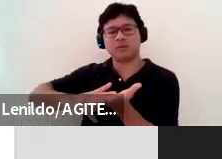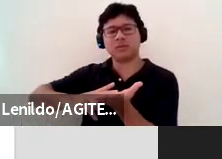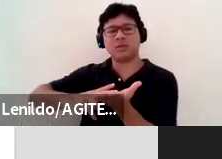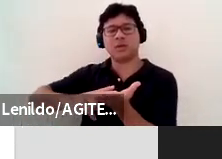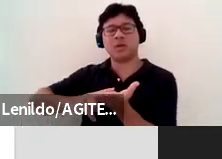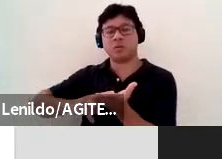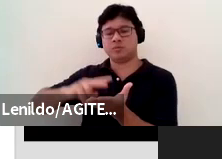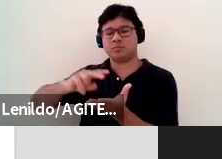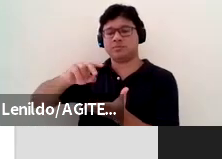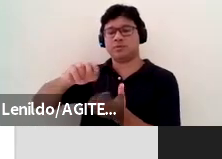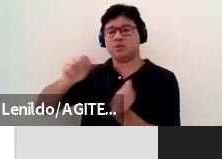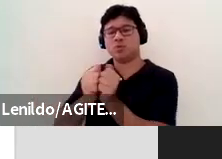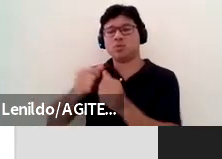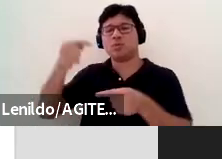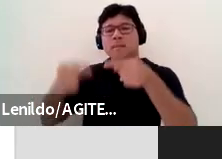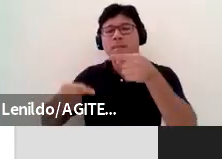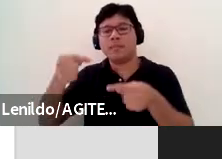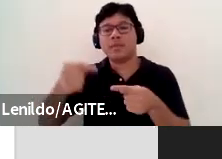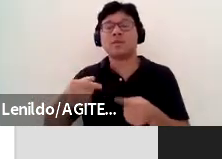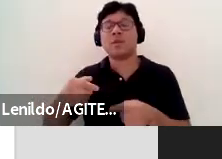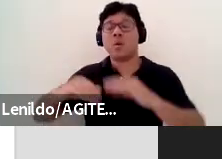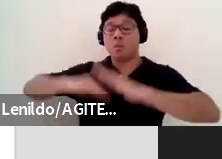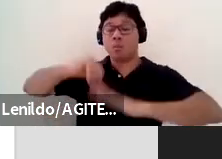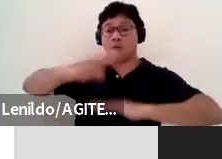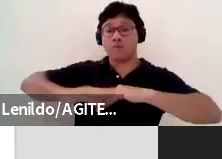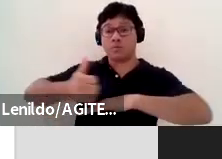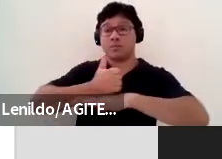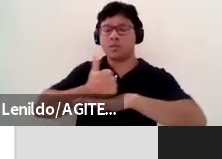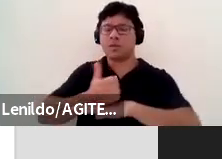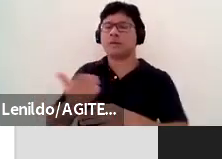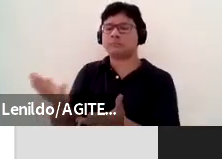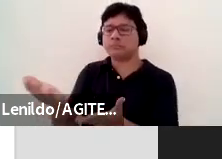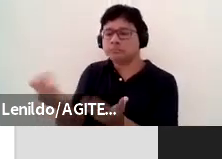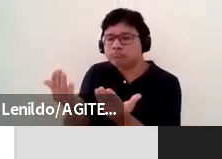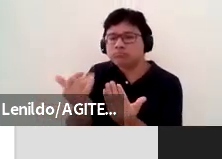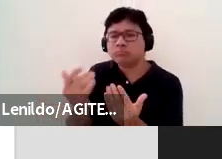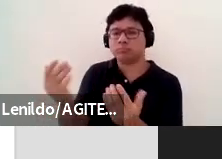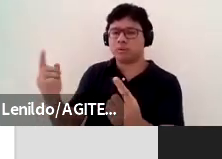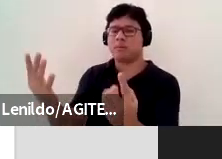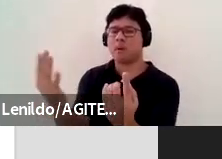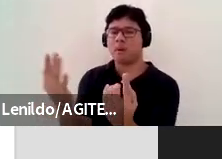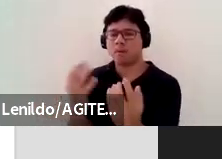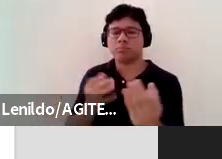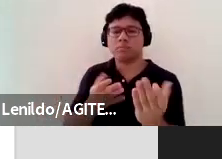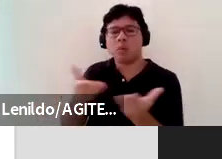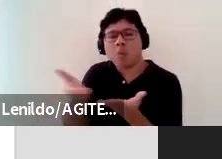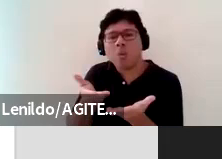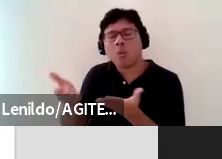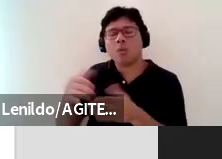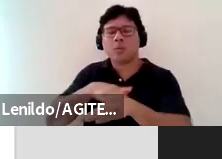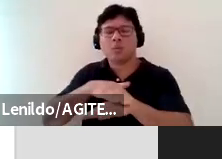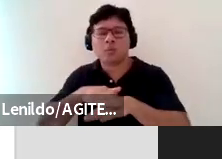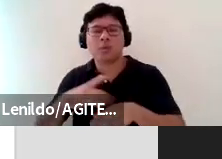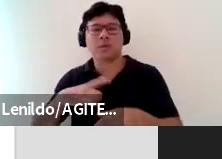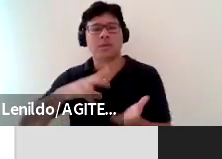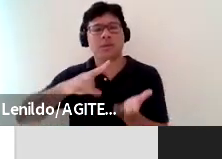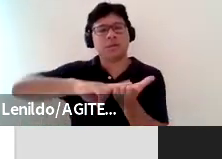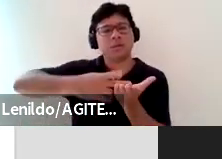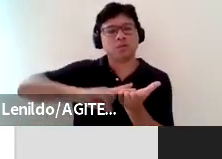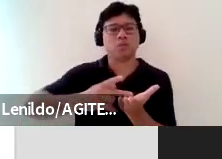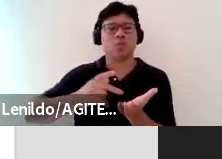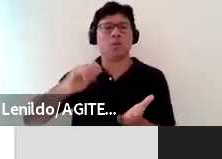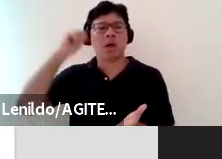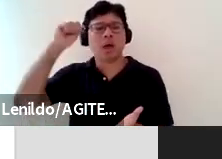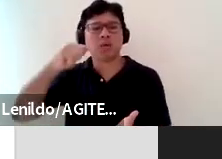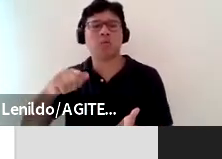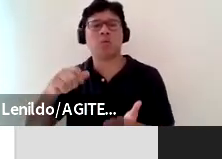trouxe profissionais da tradução e de áreas afins. A gente teve com o tradutor e o ator, então a gente trouxe a Cláudia Soares